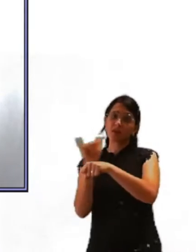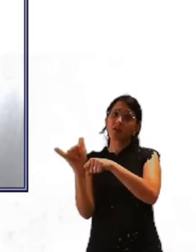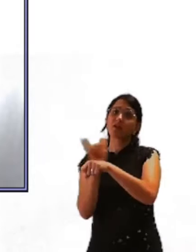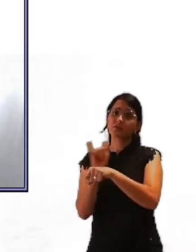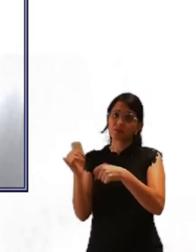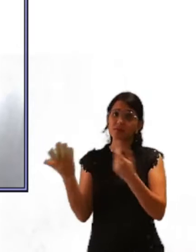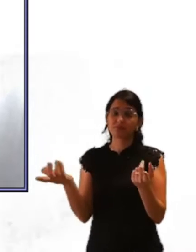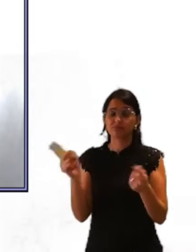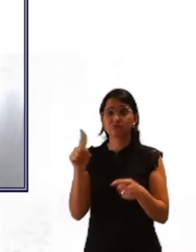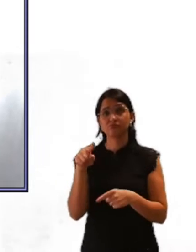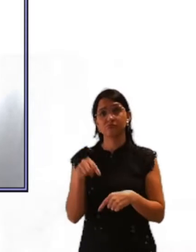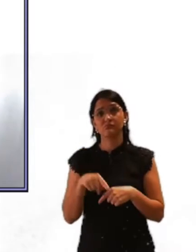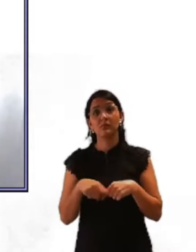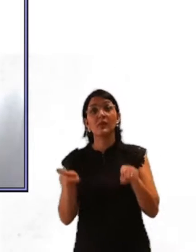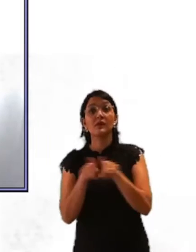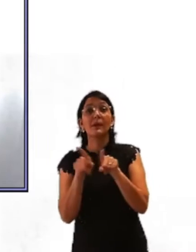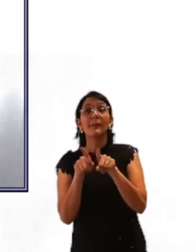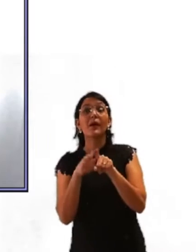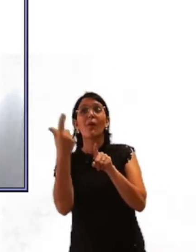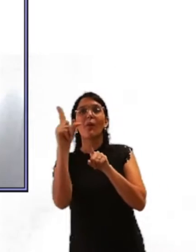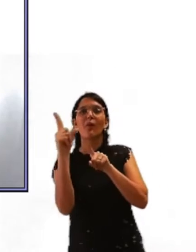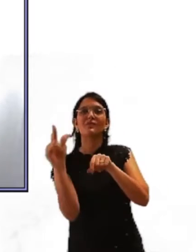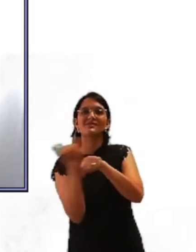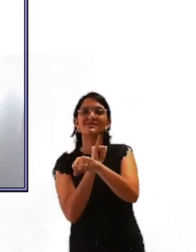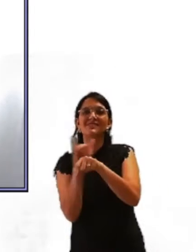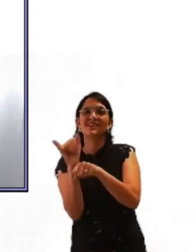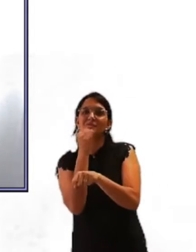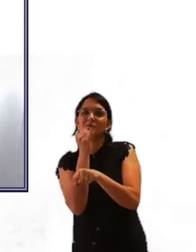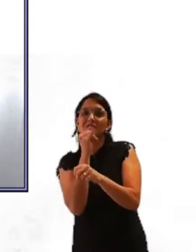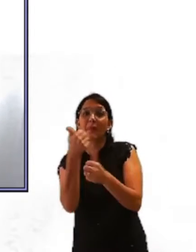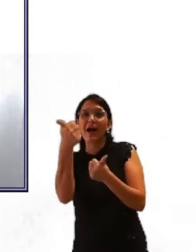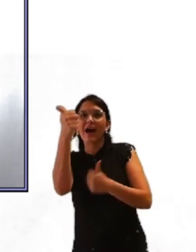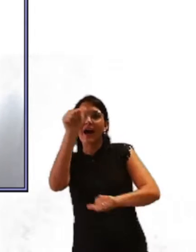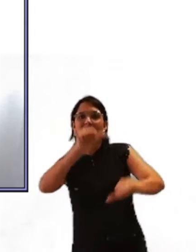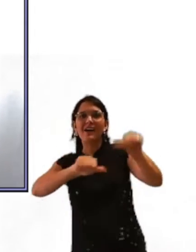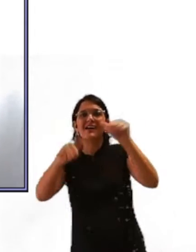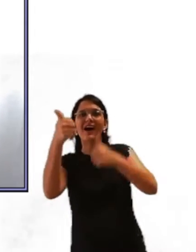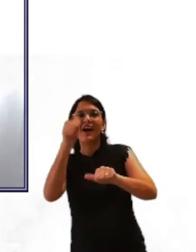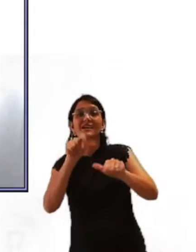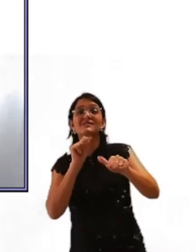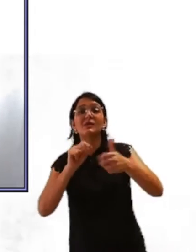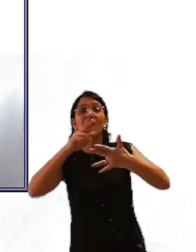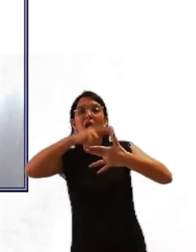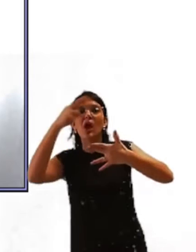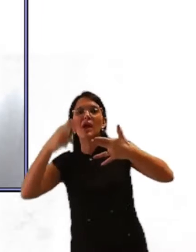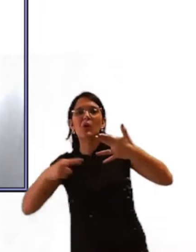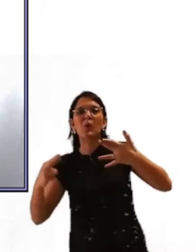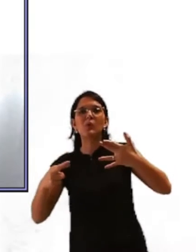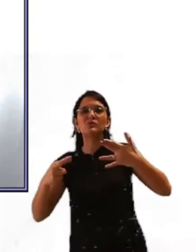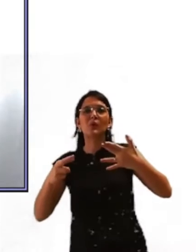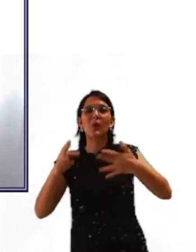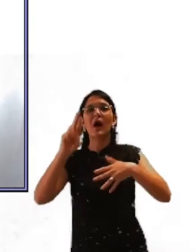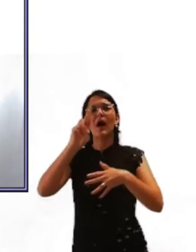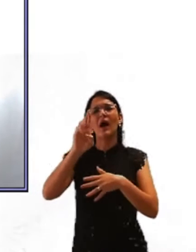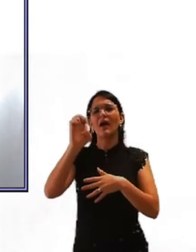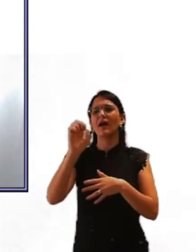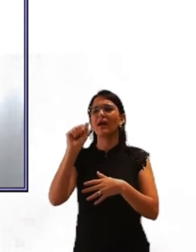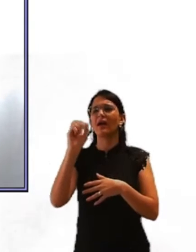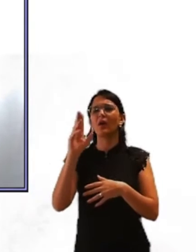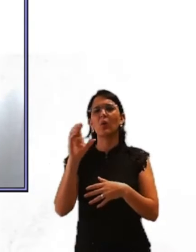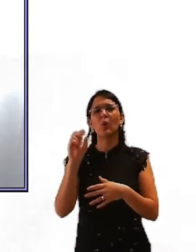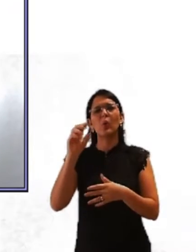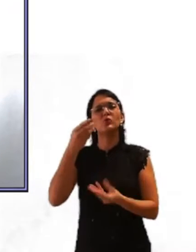verifica é análises de recursos, né? O número de recursos, quantitativo de recursos. É, vamos criar